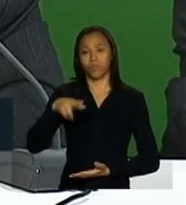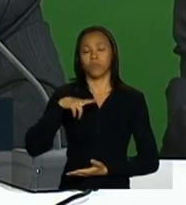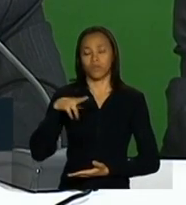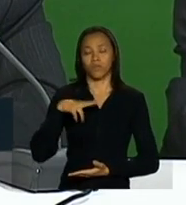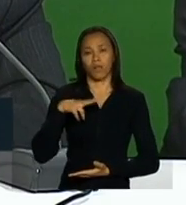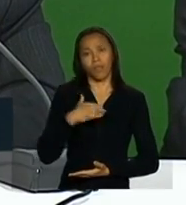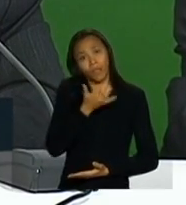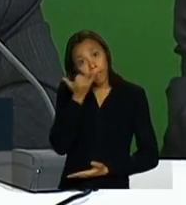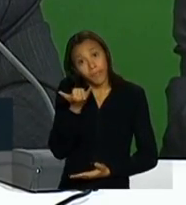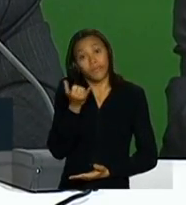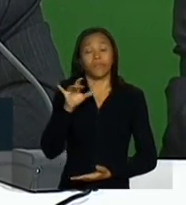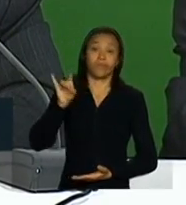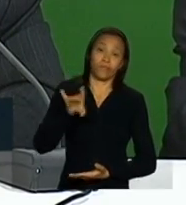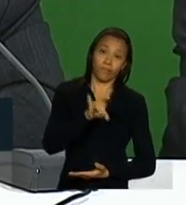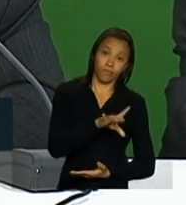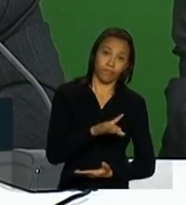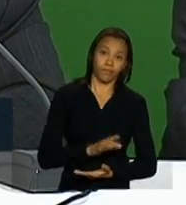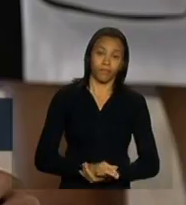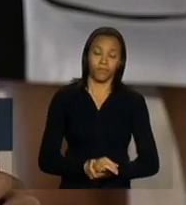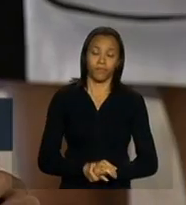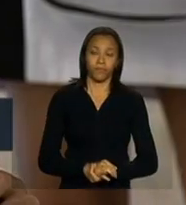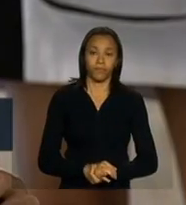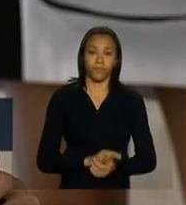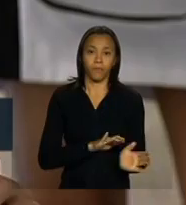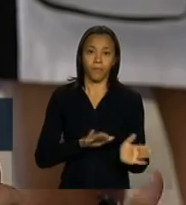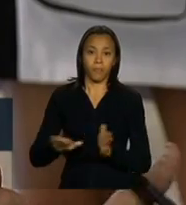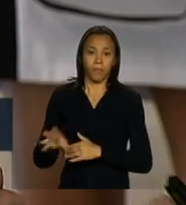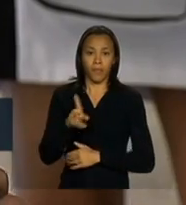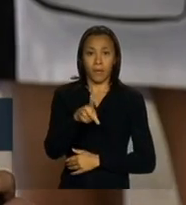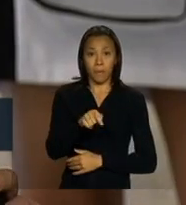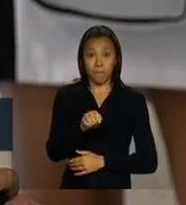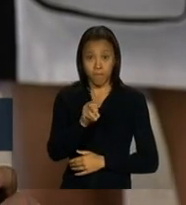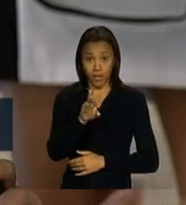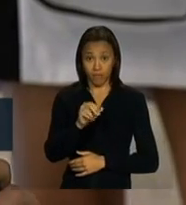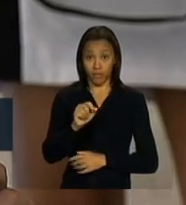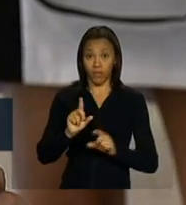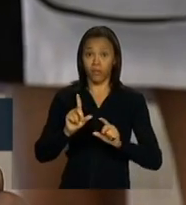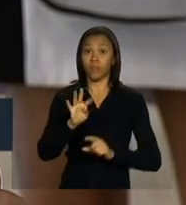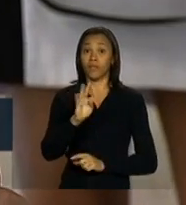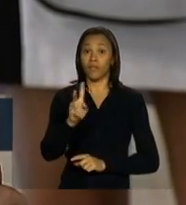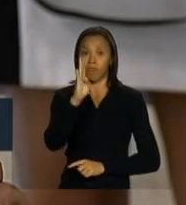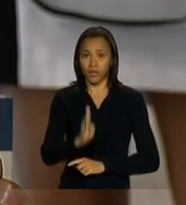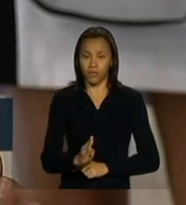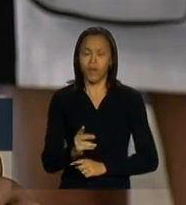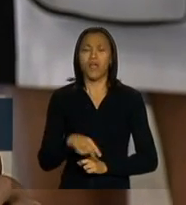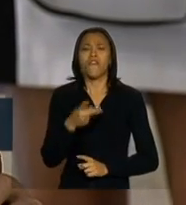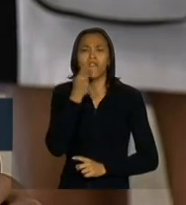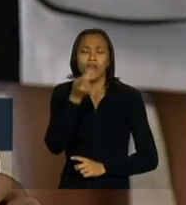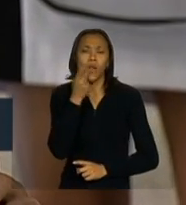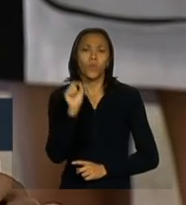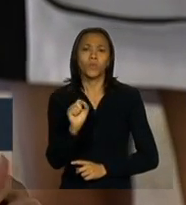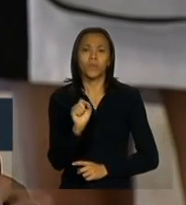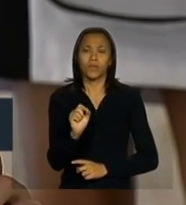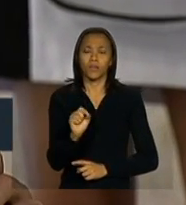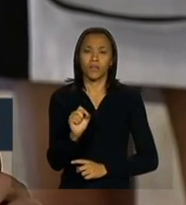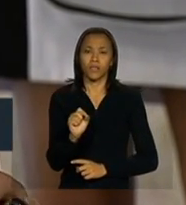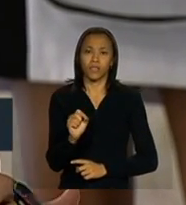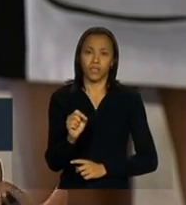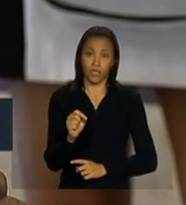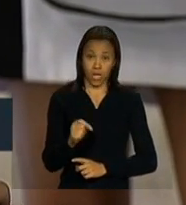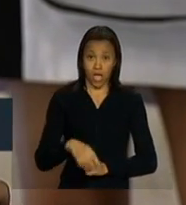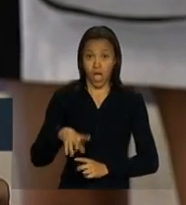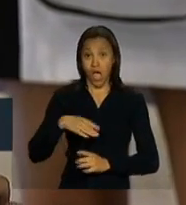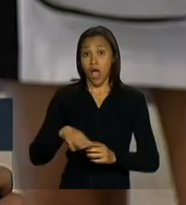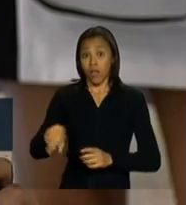Ministro. Dependendo do caso. Pedro, da TV Brasil, a Firjan apresentou um estudo para a gente aqui falando da necessidade das